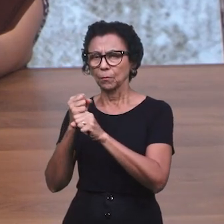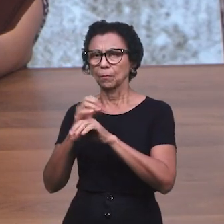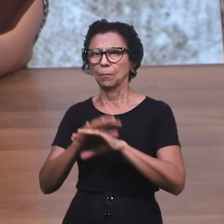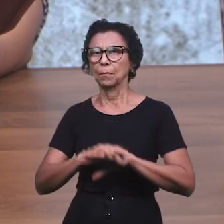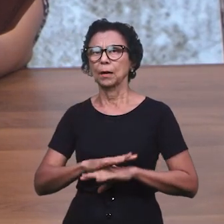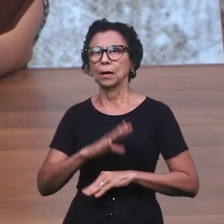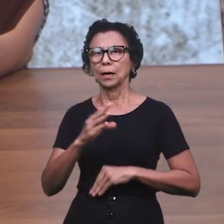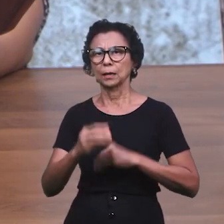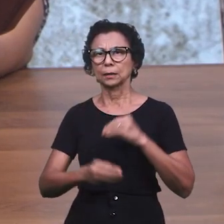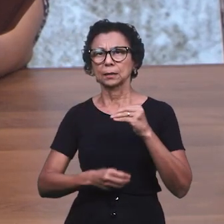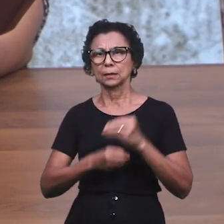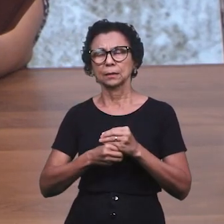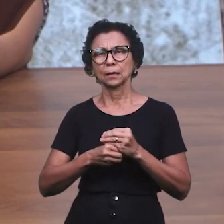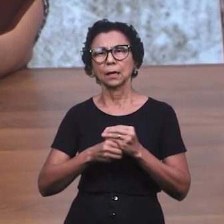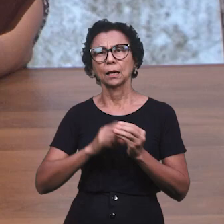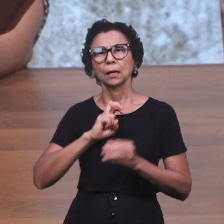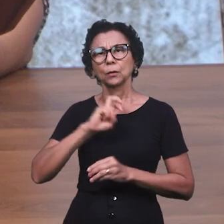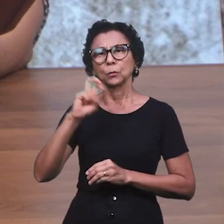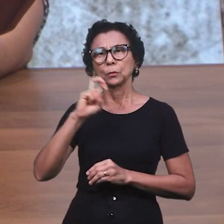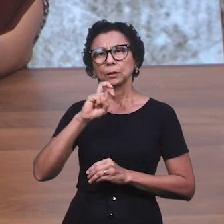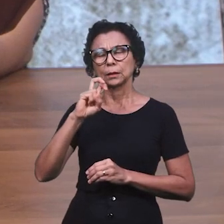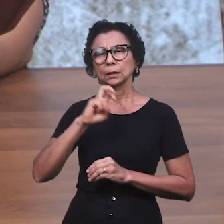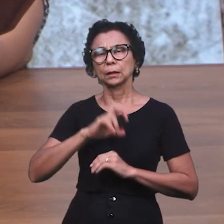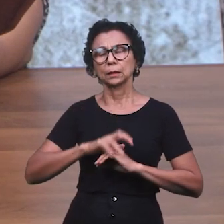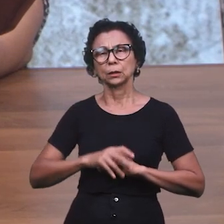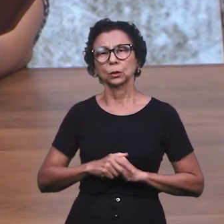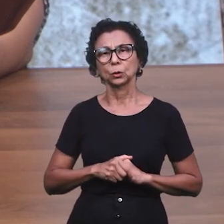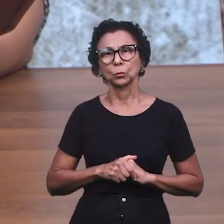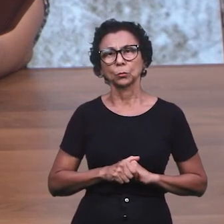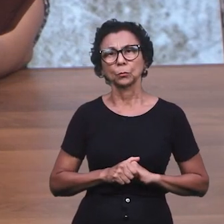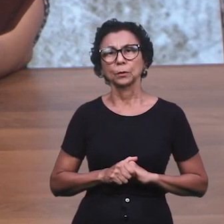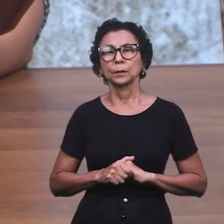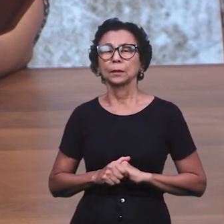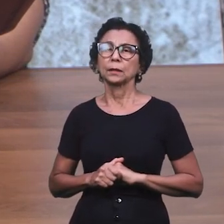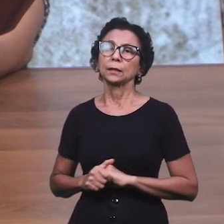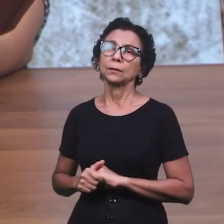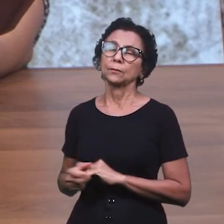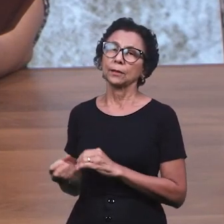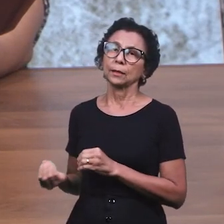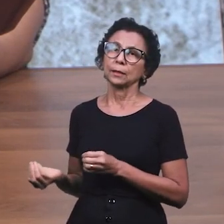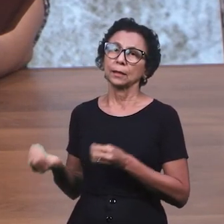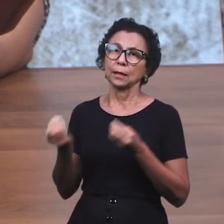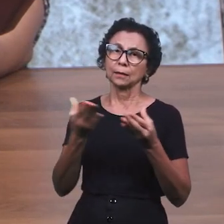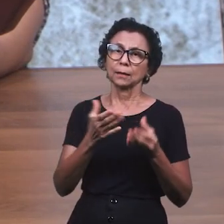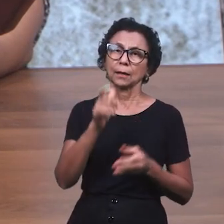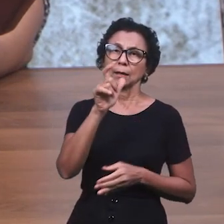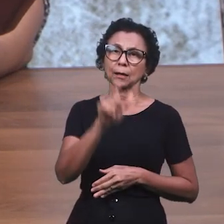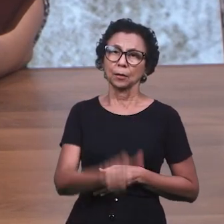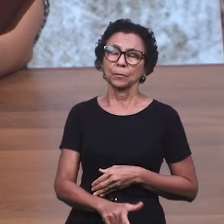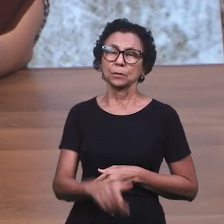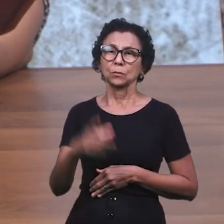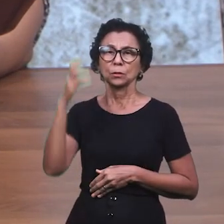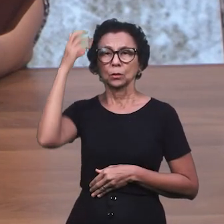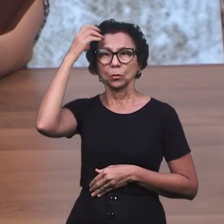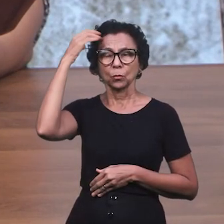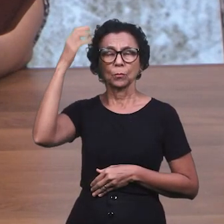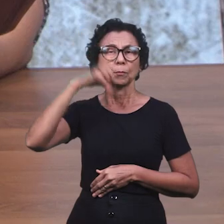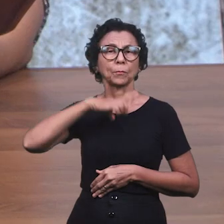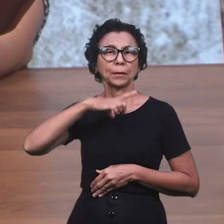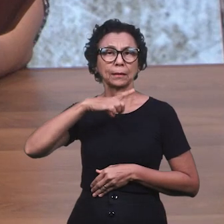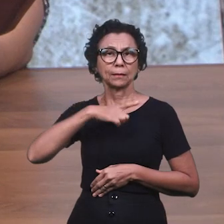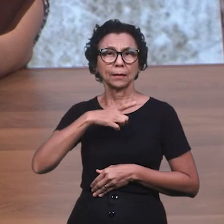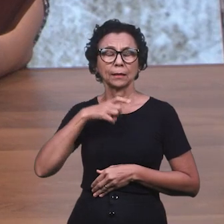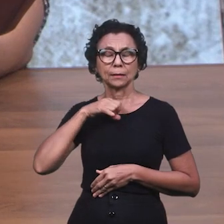seu quinto, e o dará àquele contra quem se fez culpado. Mas, se aquele homem